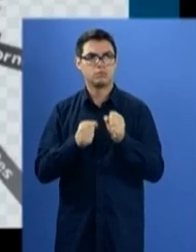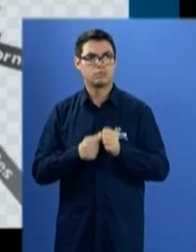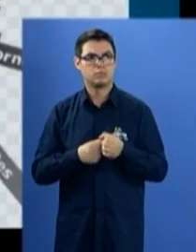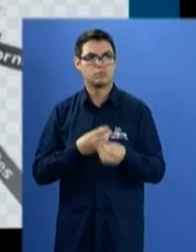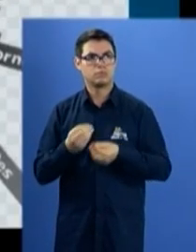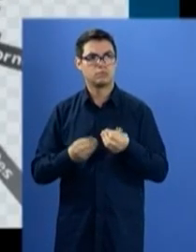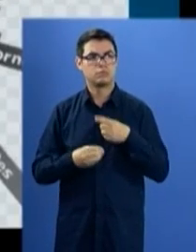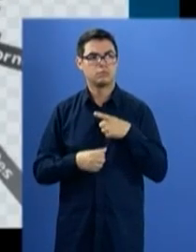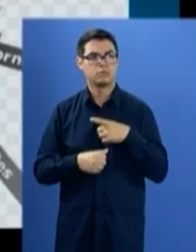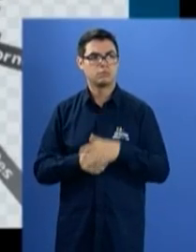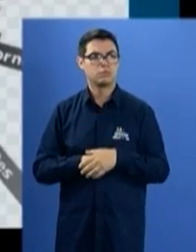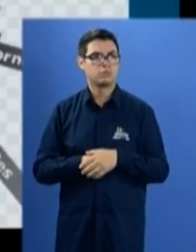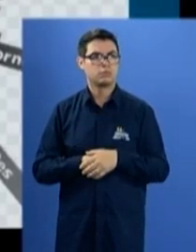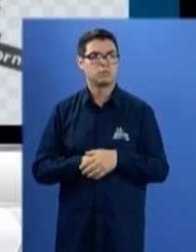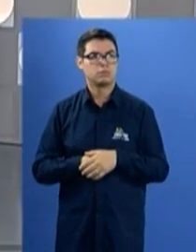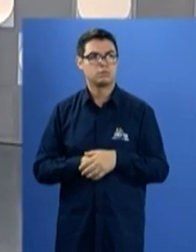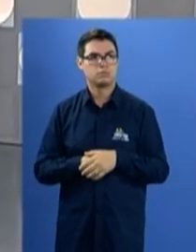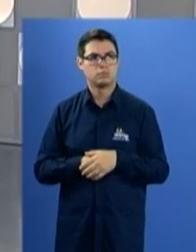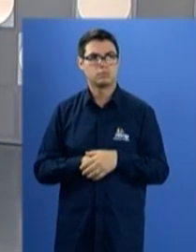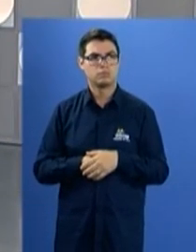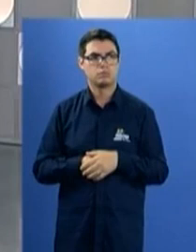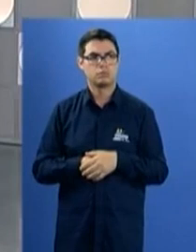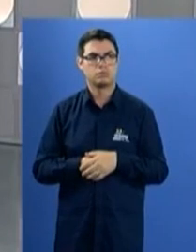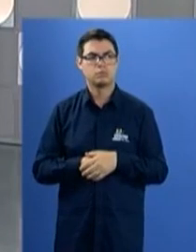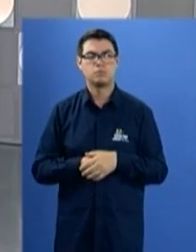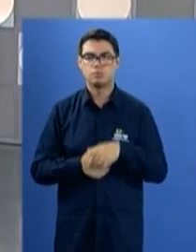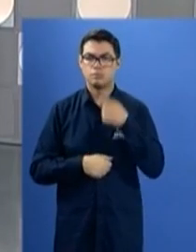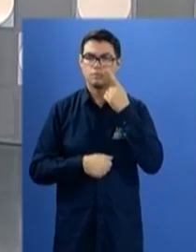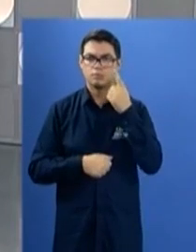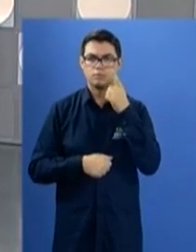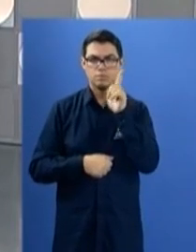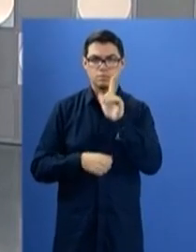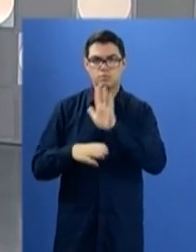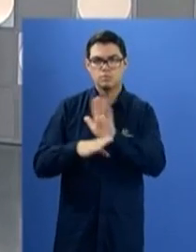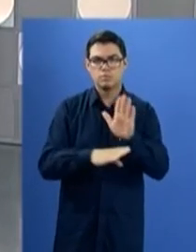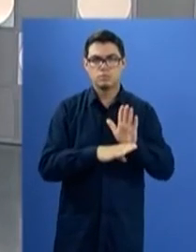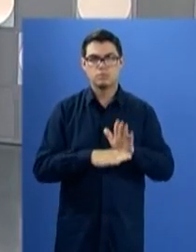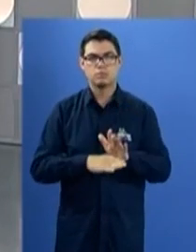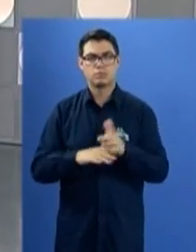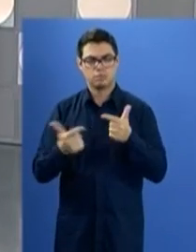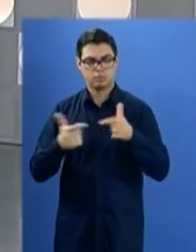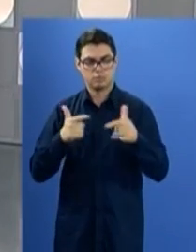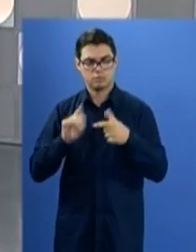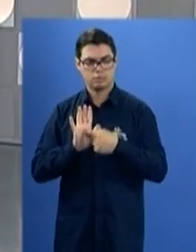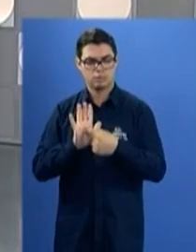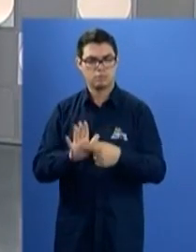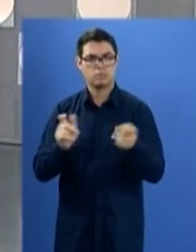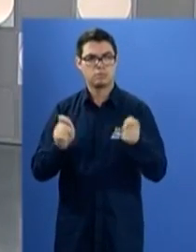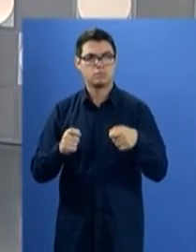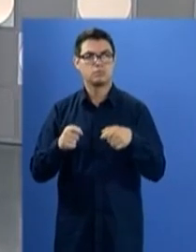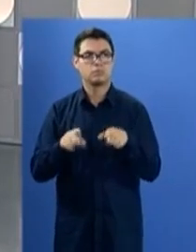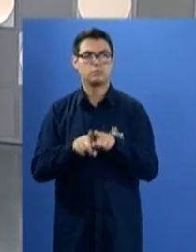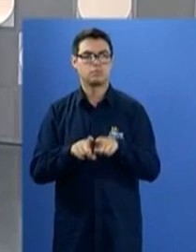é composto de fatores que influenciam a disponibilidade para realizar essas tarefas operacionais